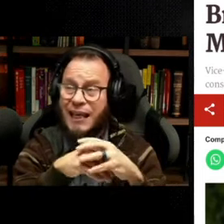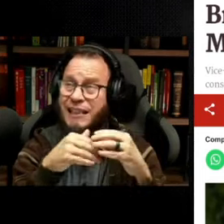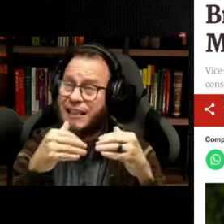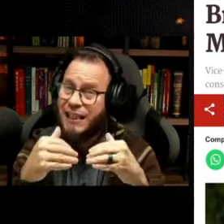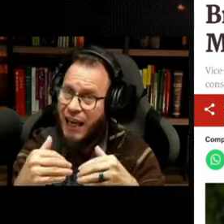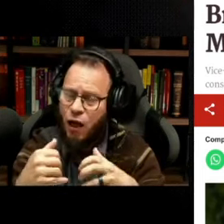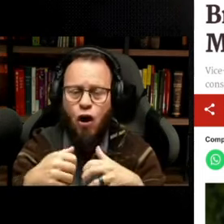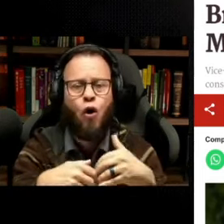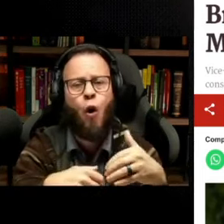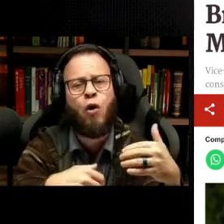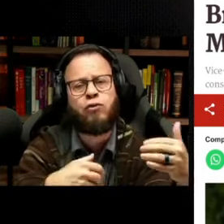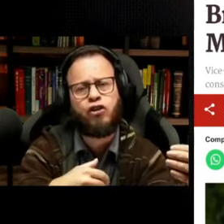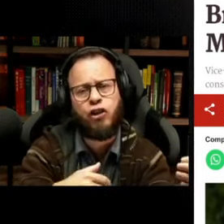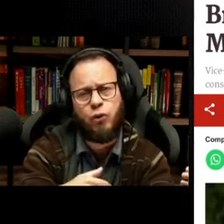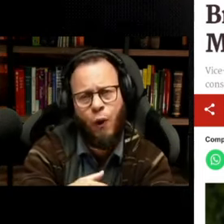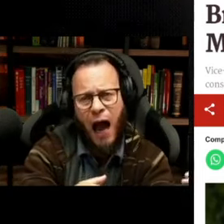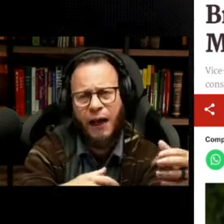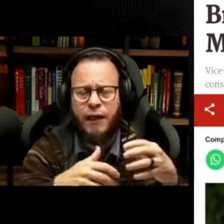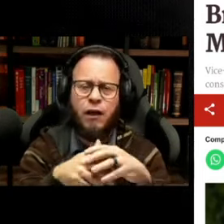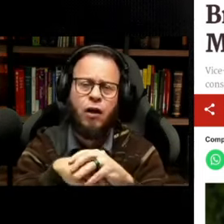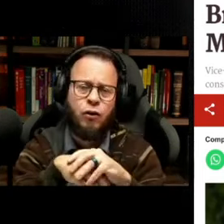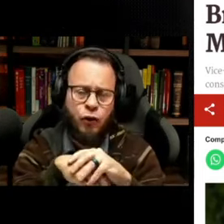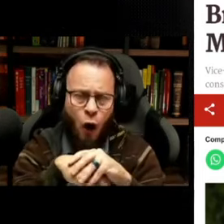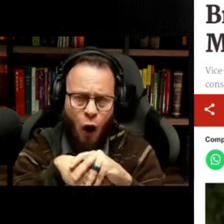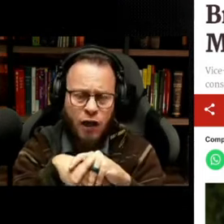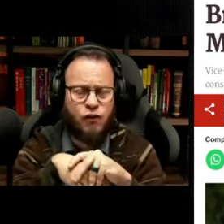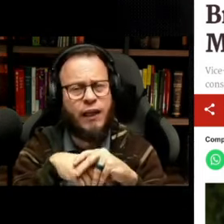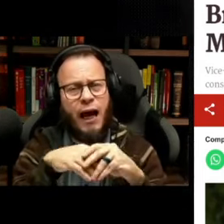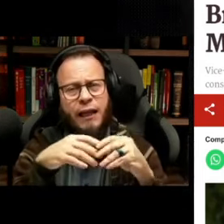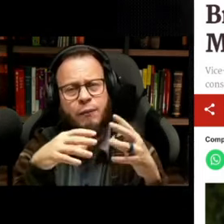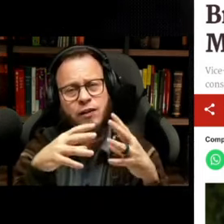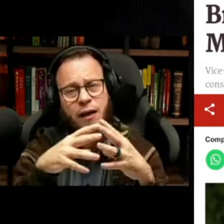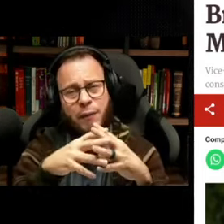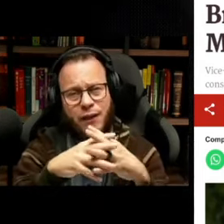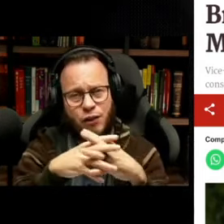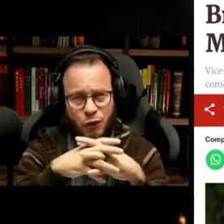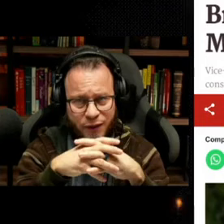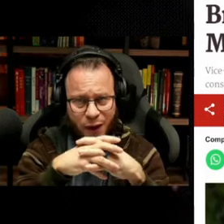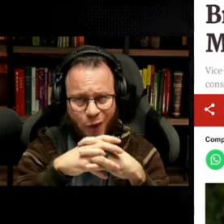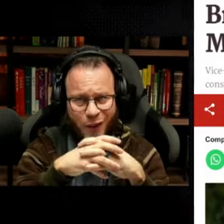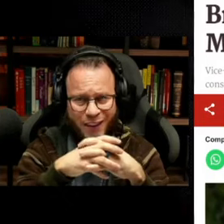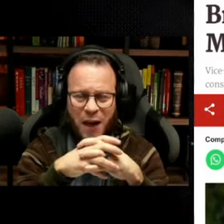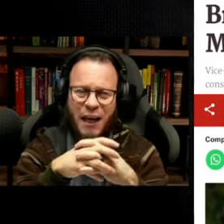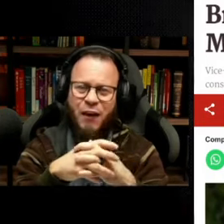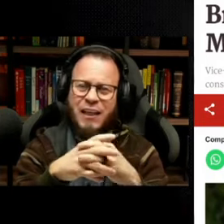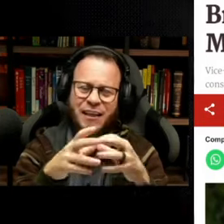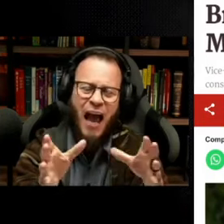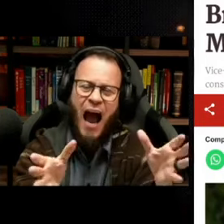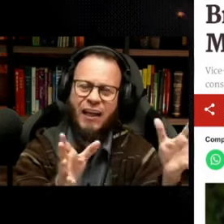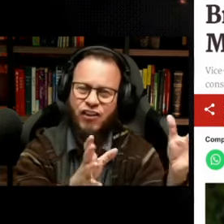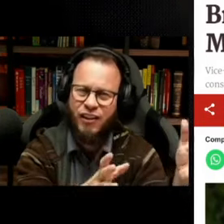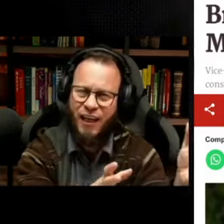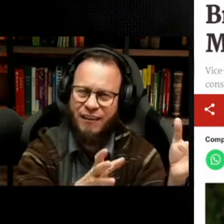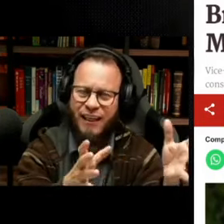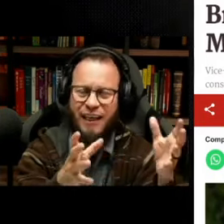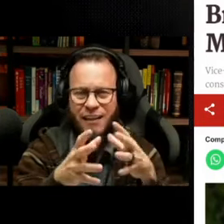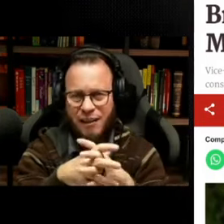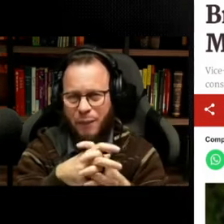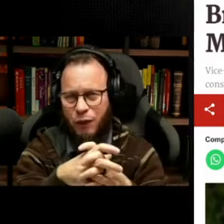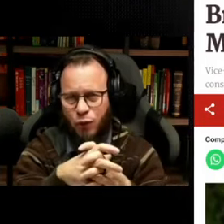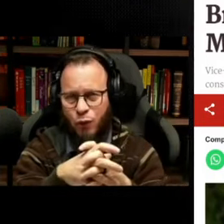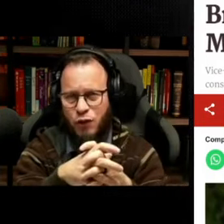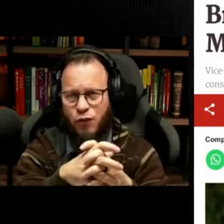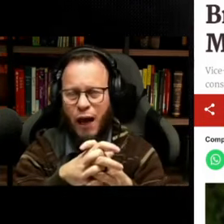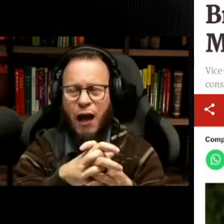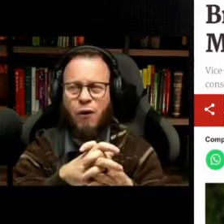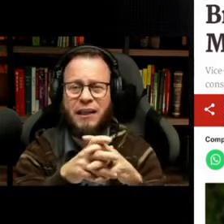investigações, se continuarem, nós ficaremos saber de muita coisa. Que olha só, a esquerda queria